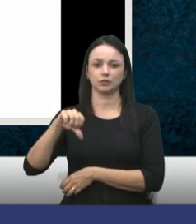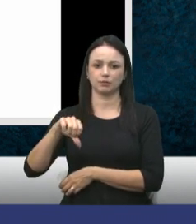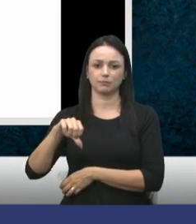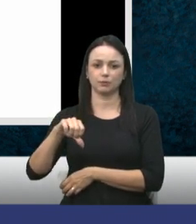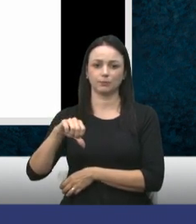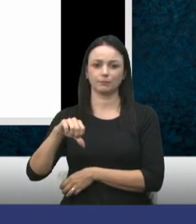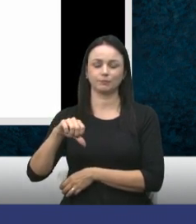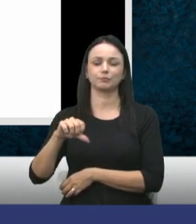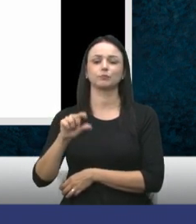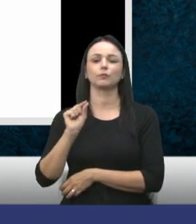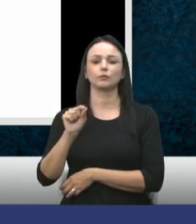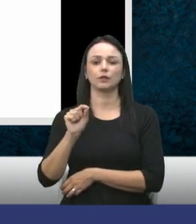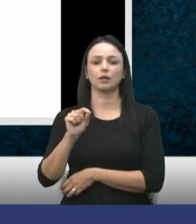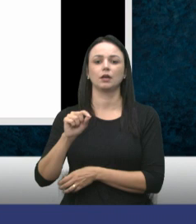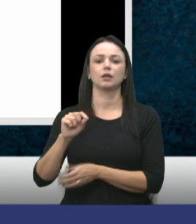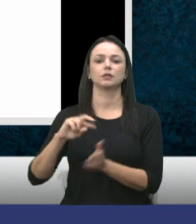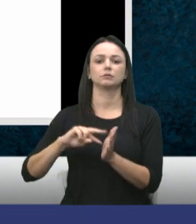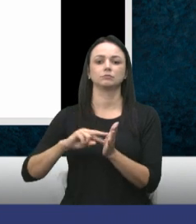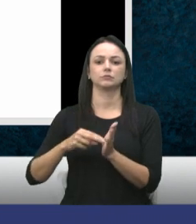4.989.000, que equivale a